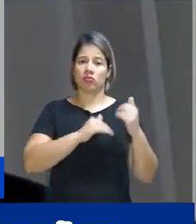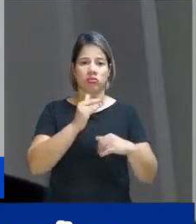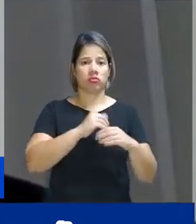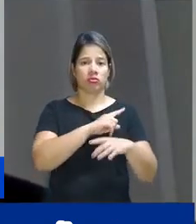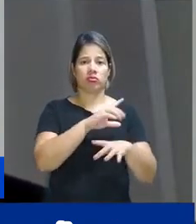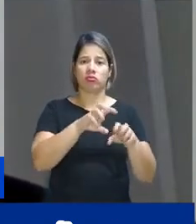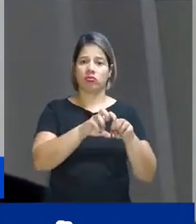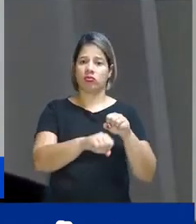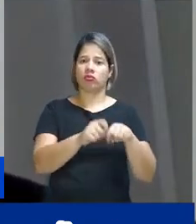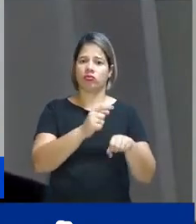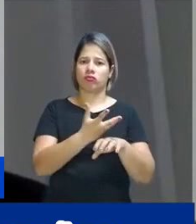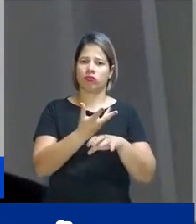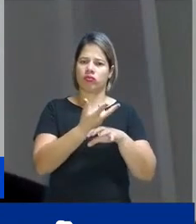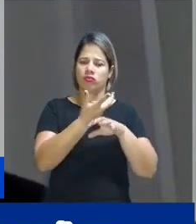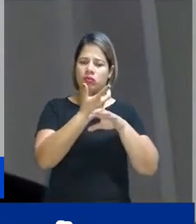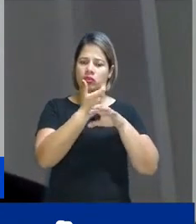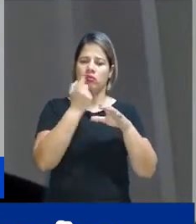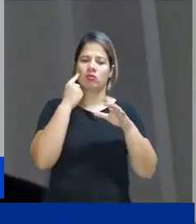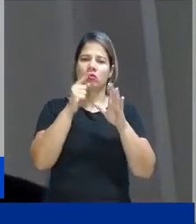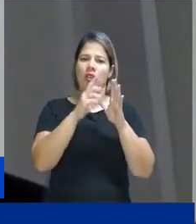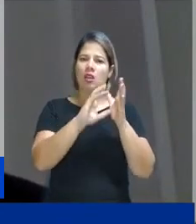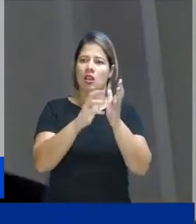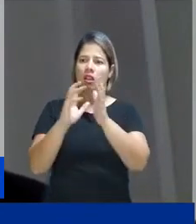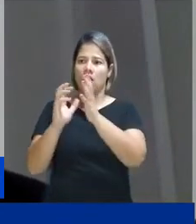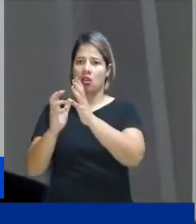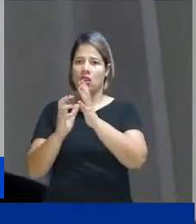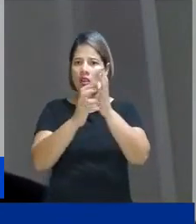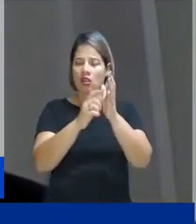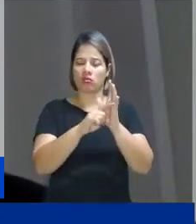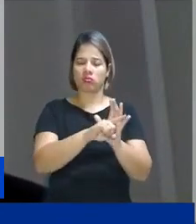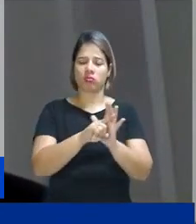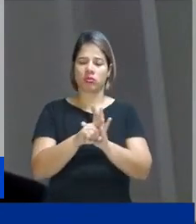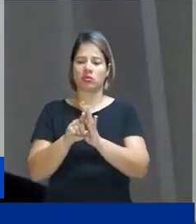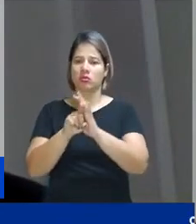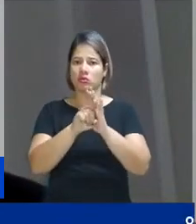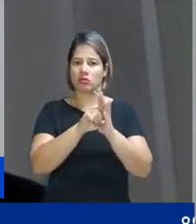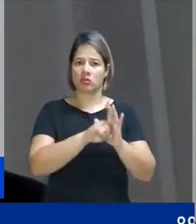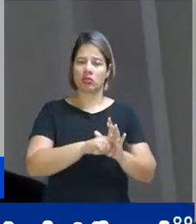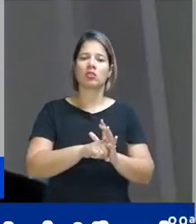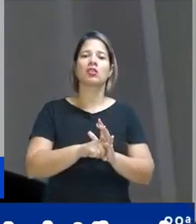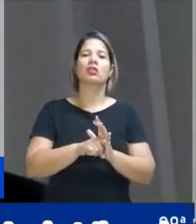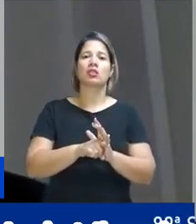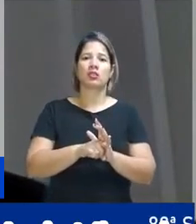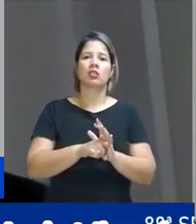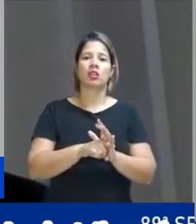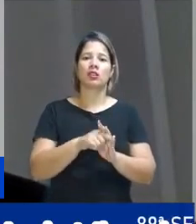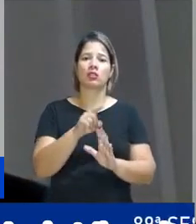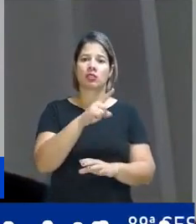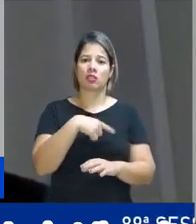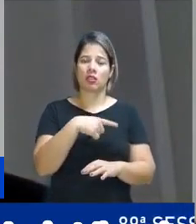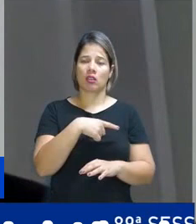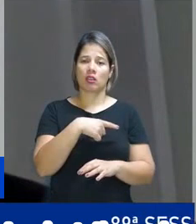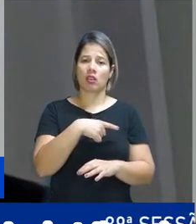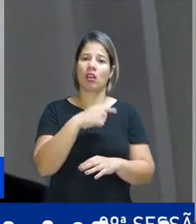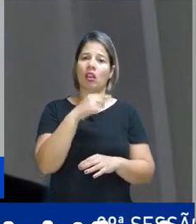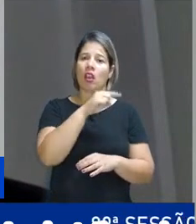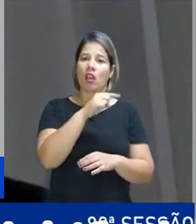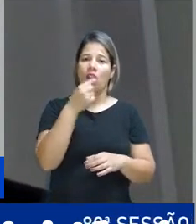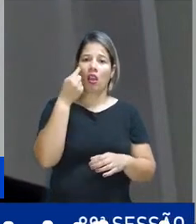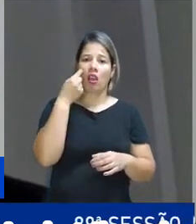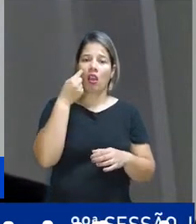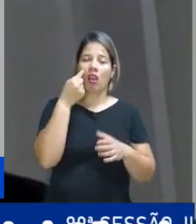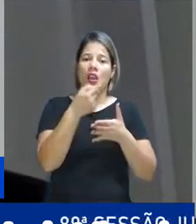capacitados que analisam as contas partidárias, e o parecer técnico contábil,